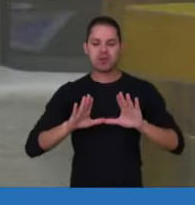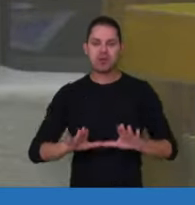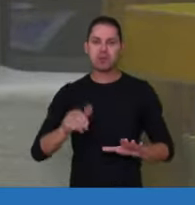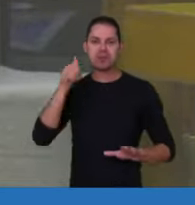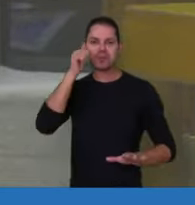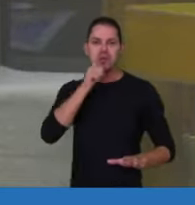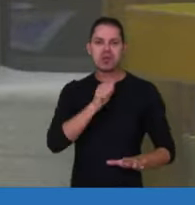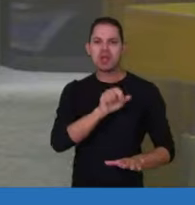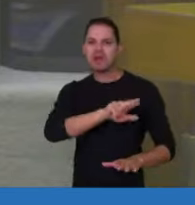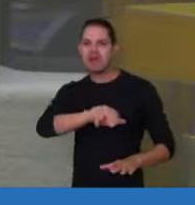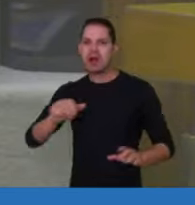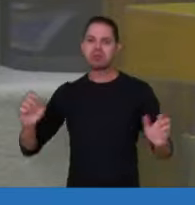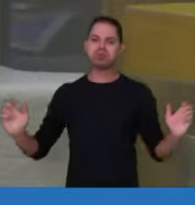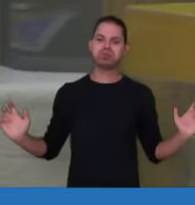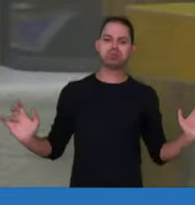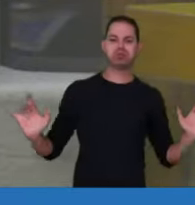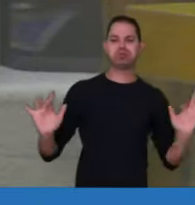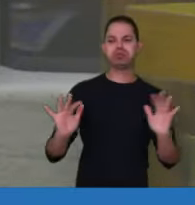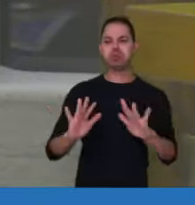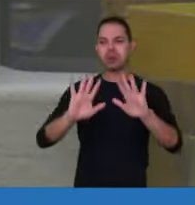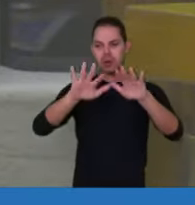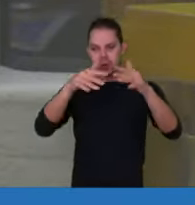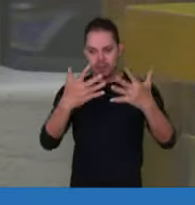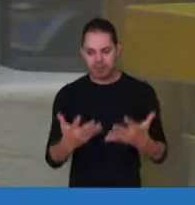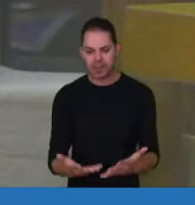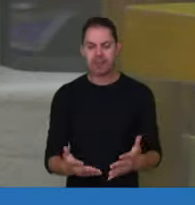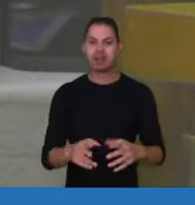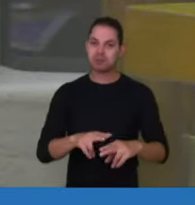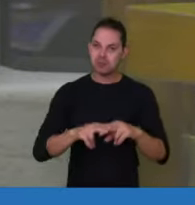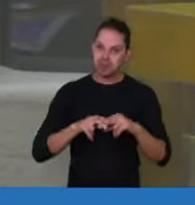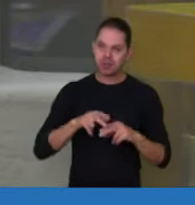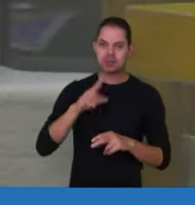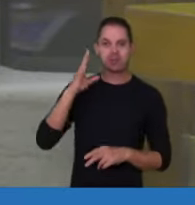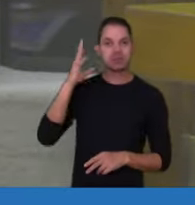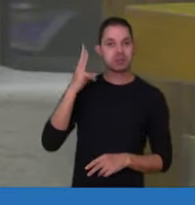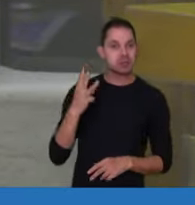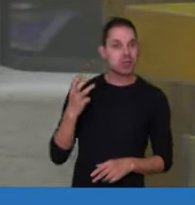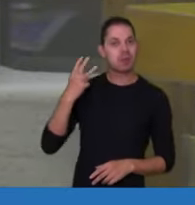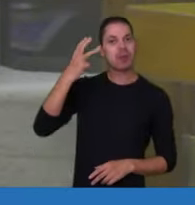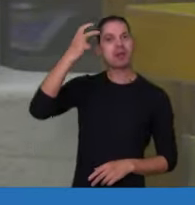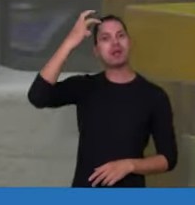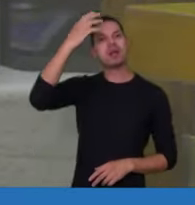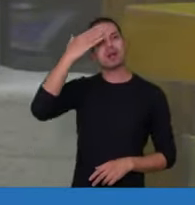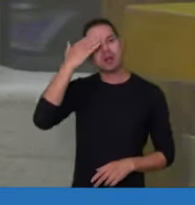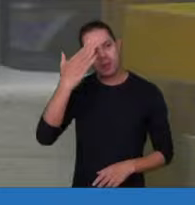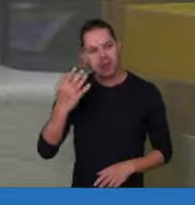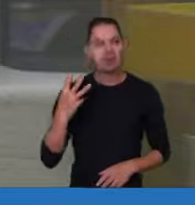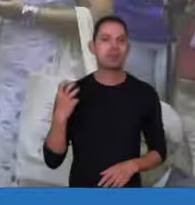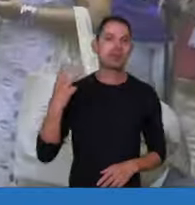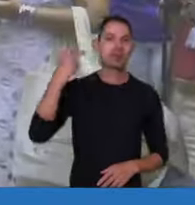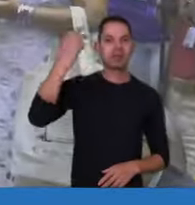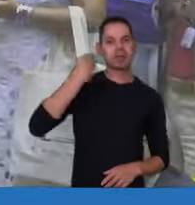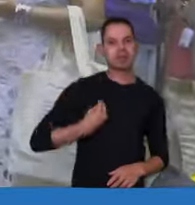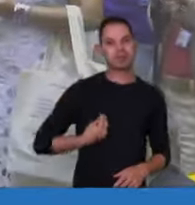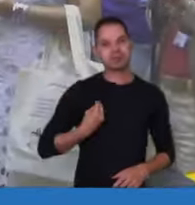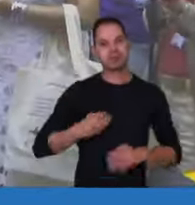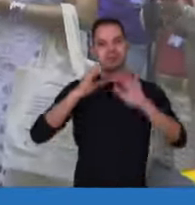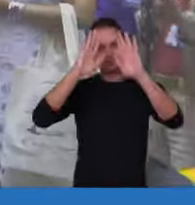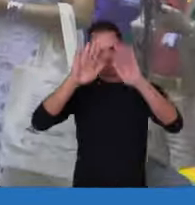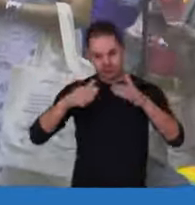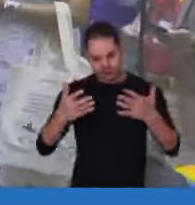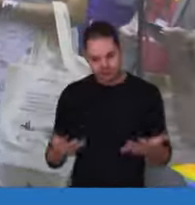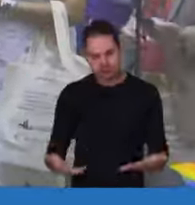virão em nome, em homenagem e por causa de Marielle. Muito obrigada, Marielle presente, minhas homenagens. Muito obrigada, deputada